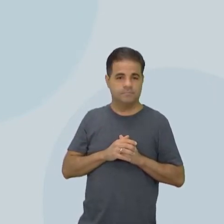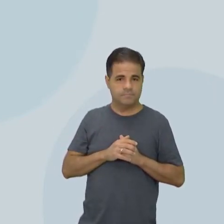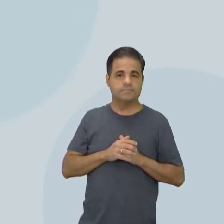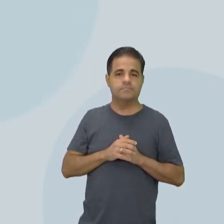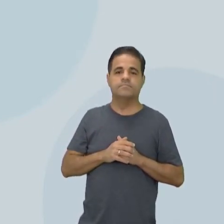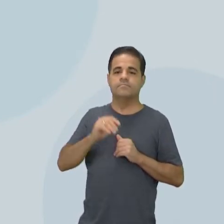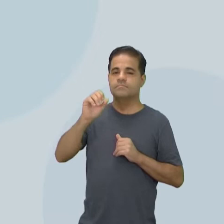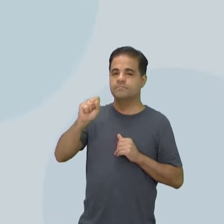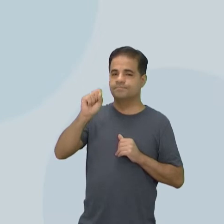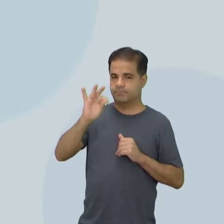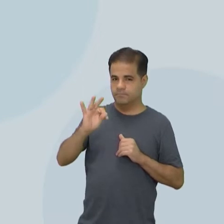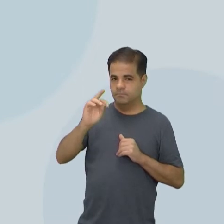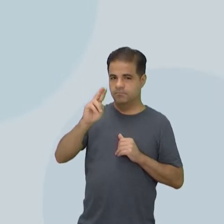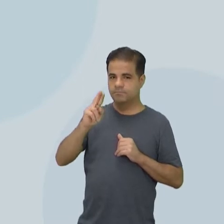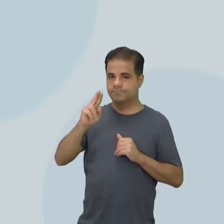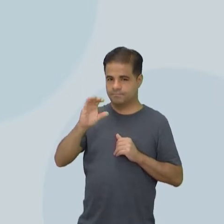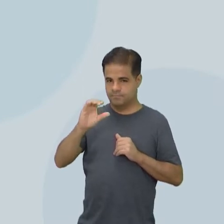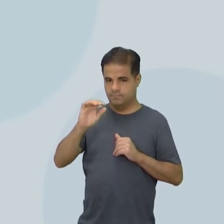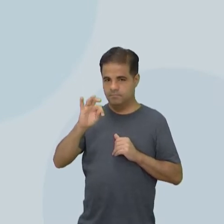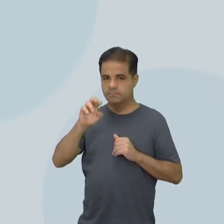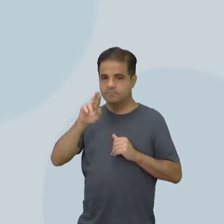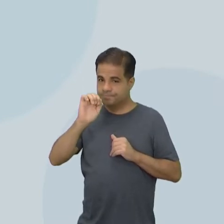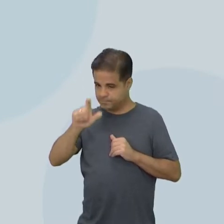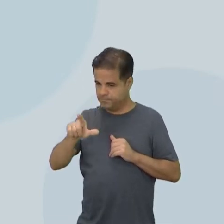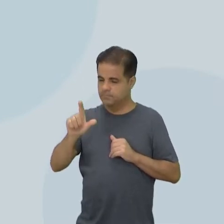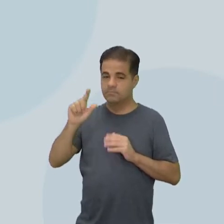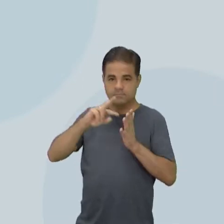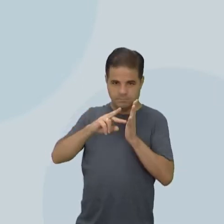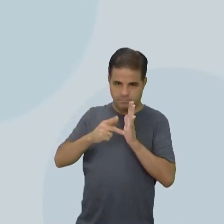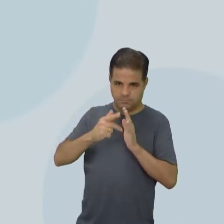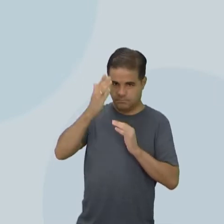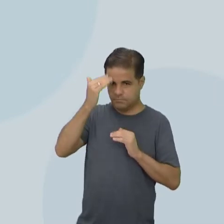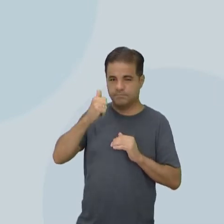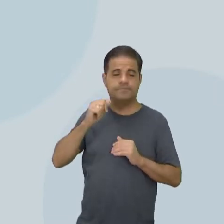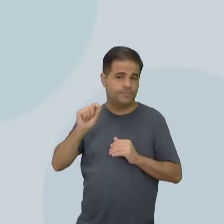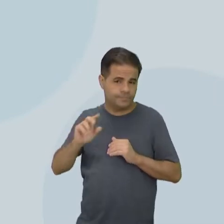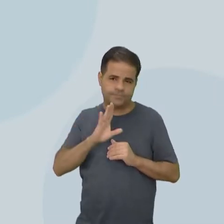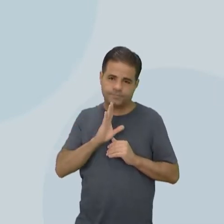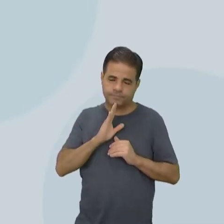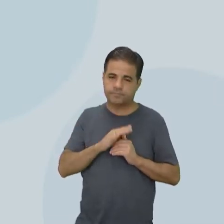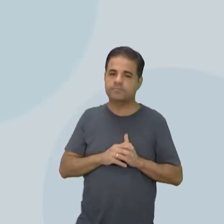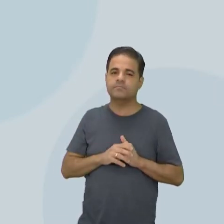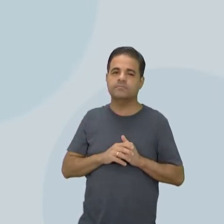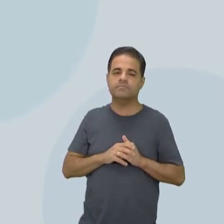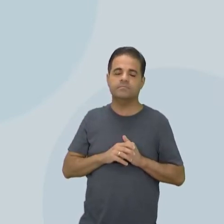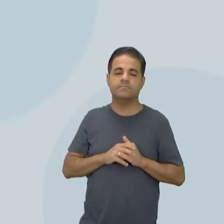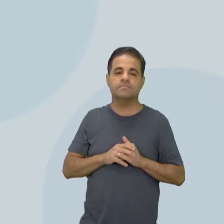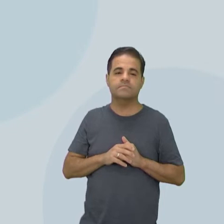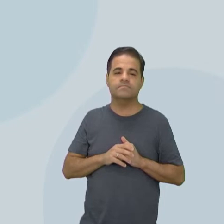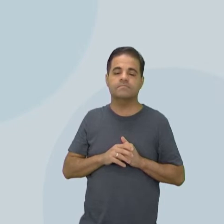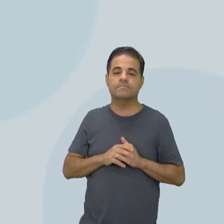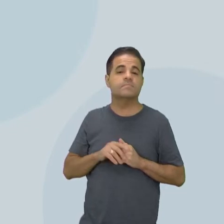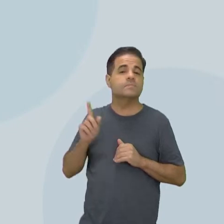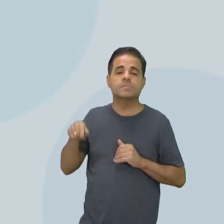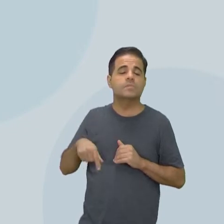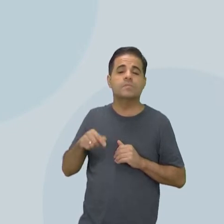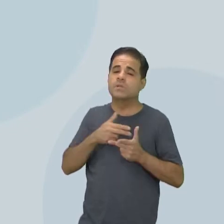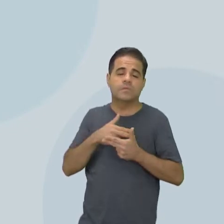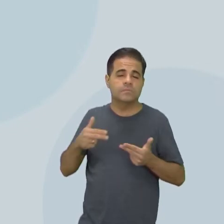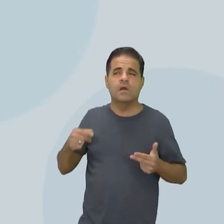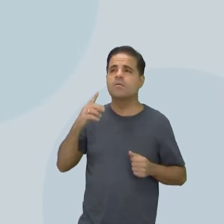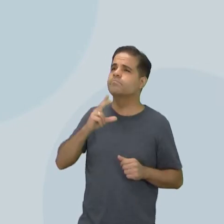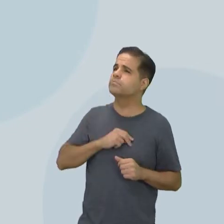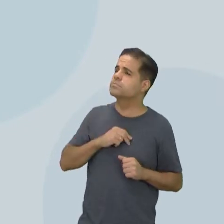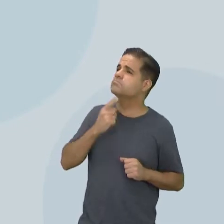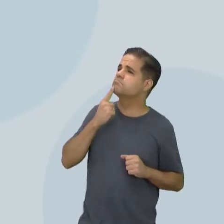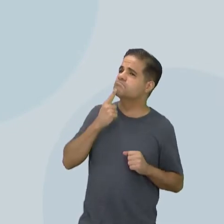estrutural. Aqui eu também sei o que é. Estrutural. Damage to left knee. É daquelas coisas, puxa